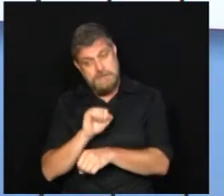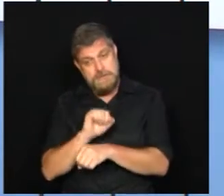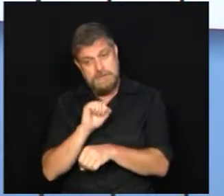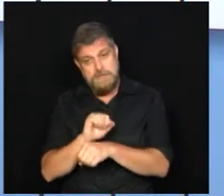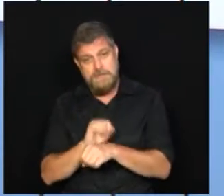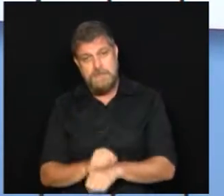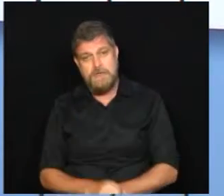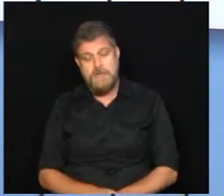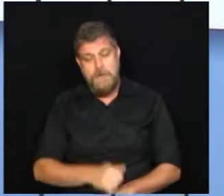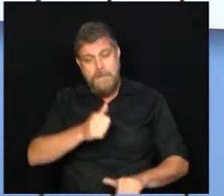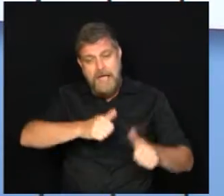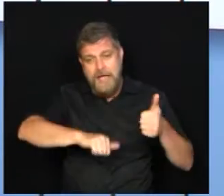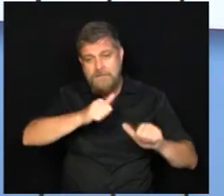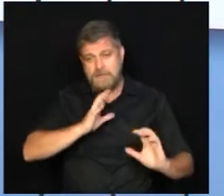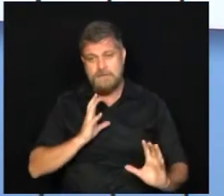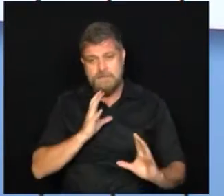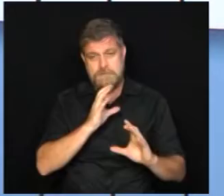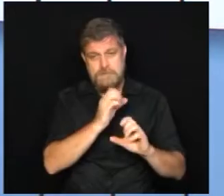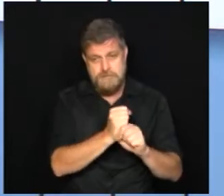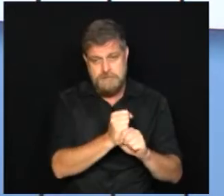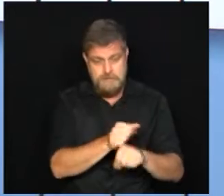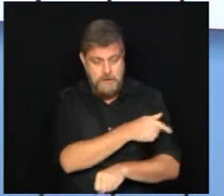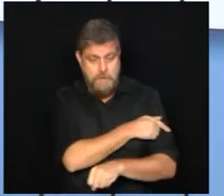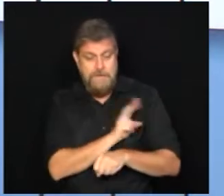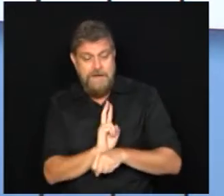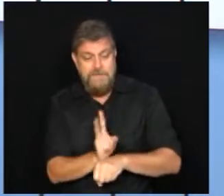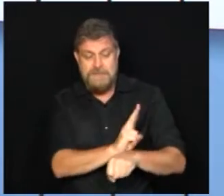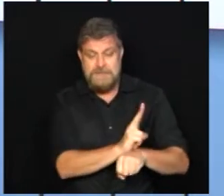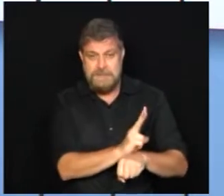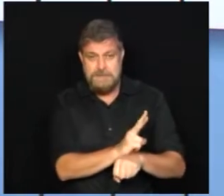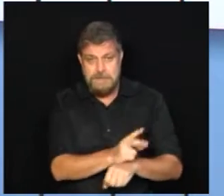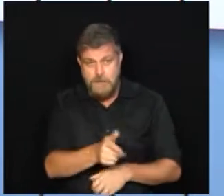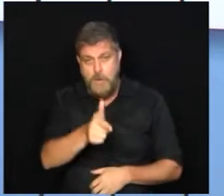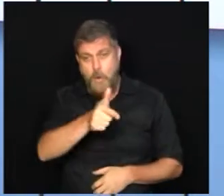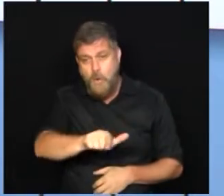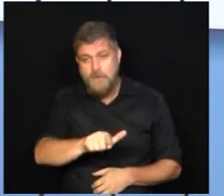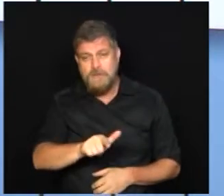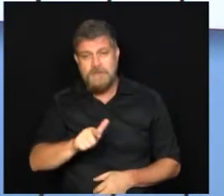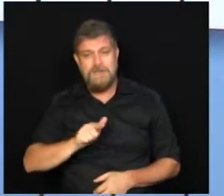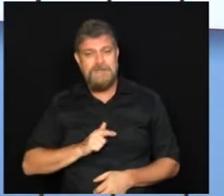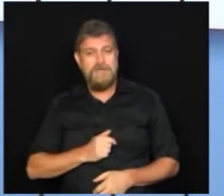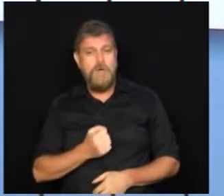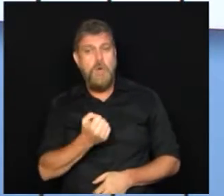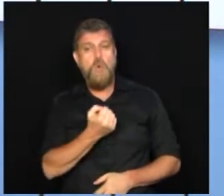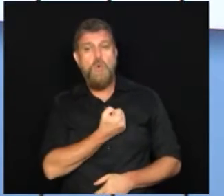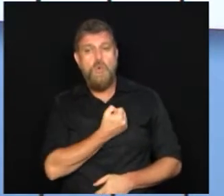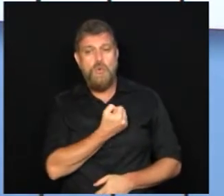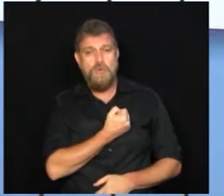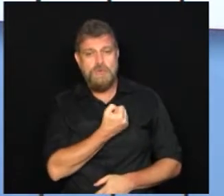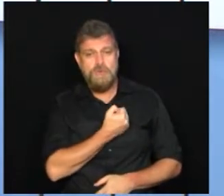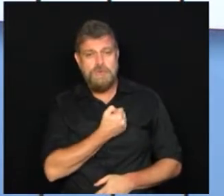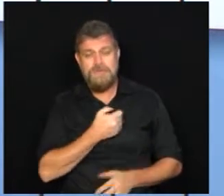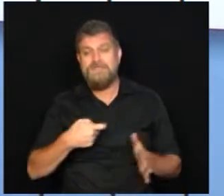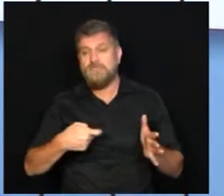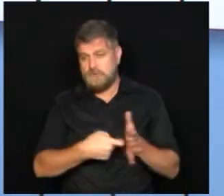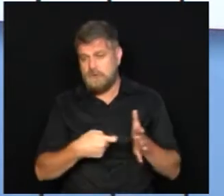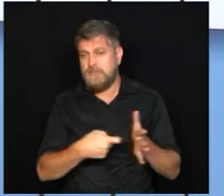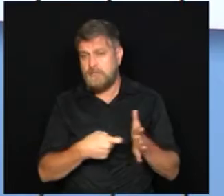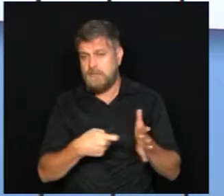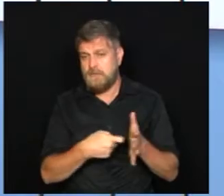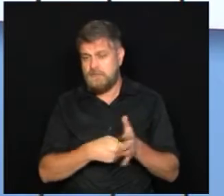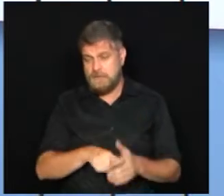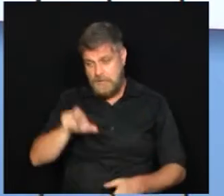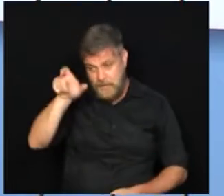aí é um balanço de uma nova fiscalização achando o número aí da das denúncias